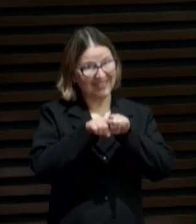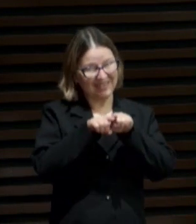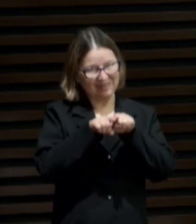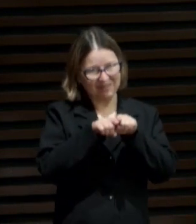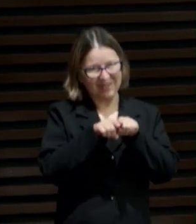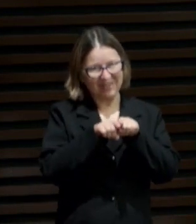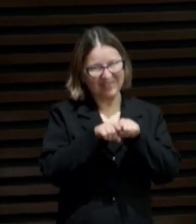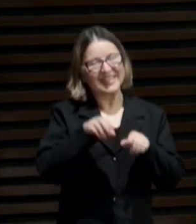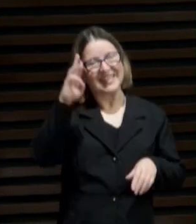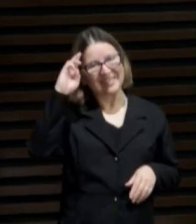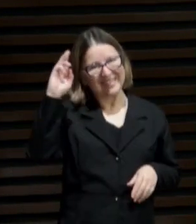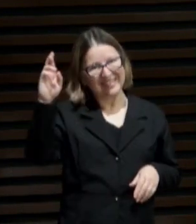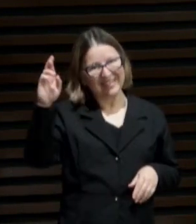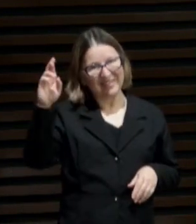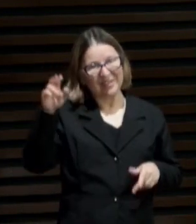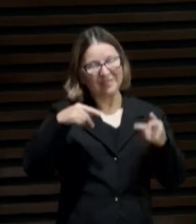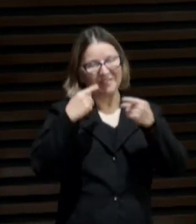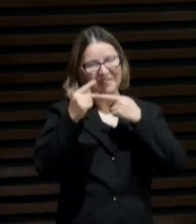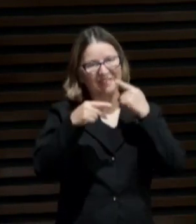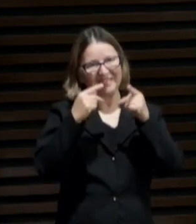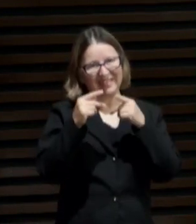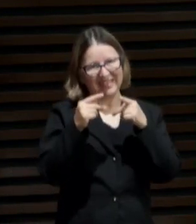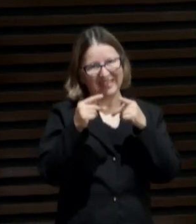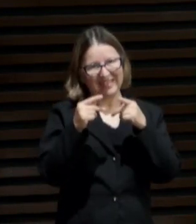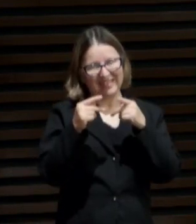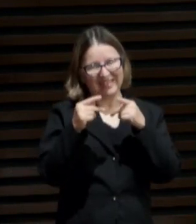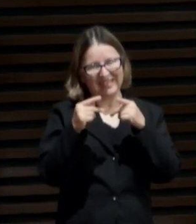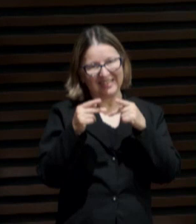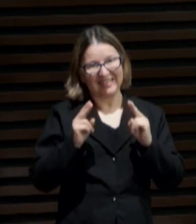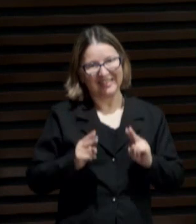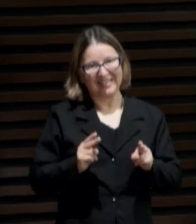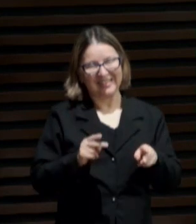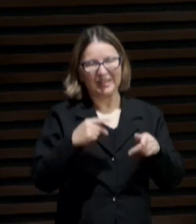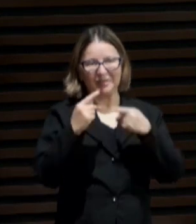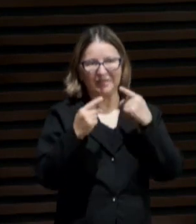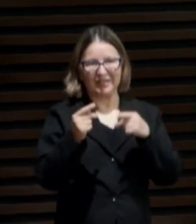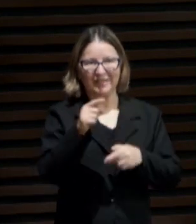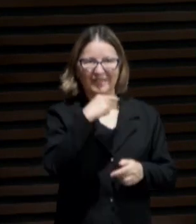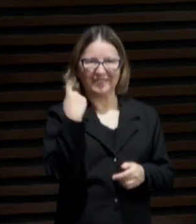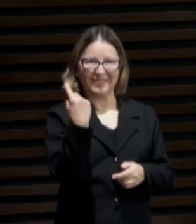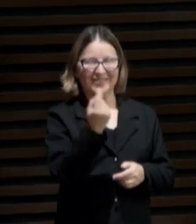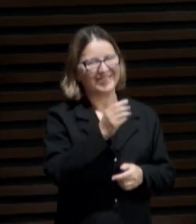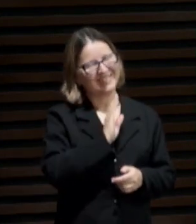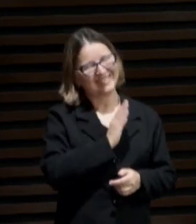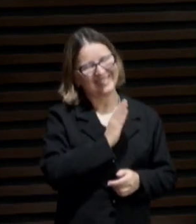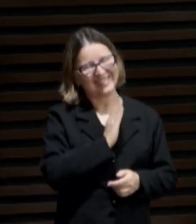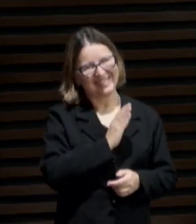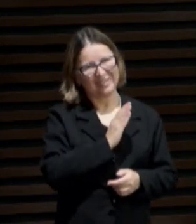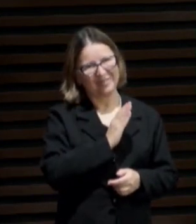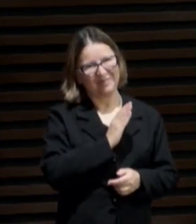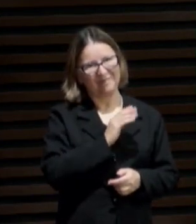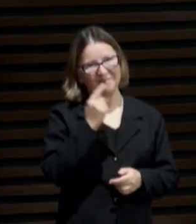o Senhor fale, continue falando aos nossos corações, para